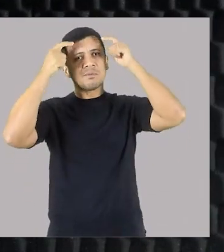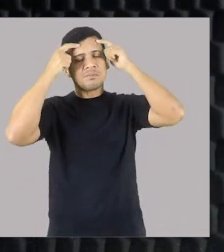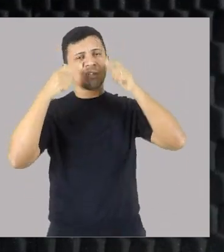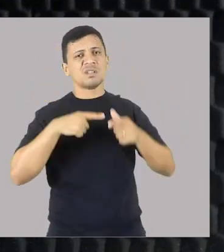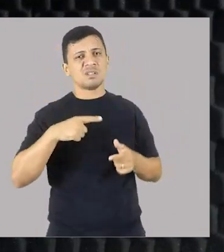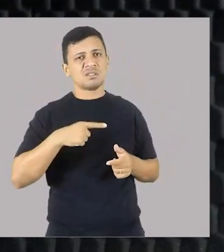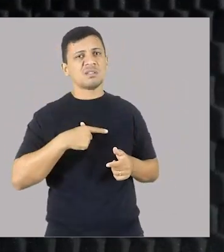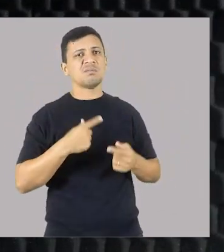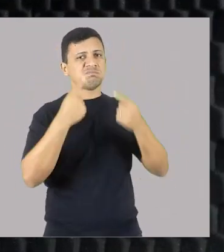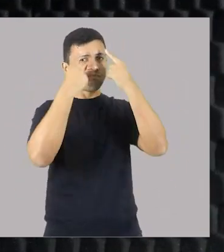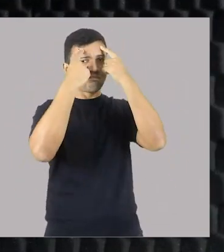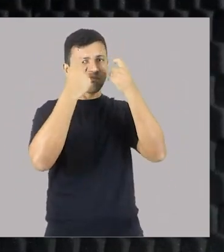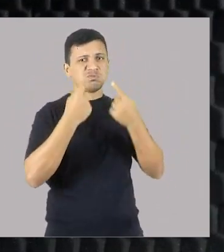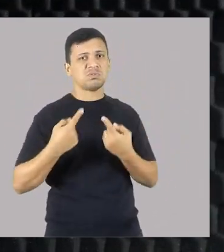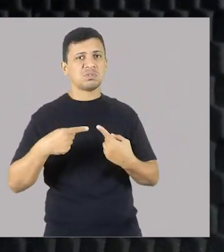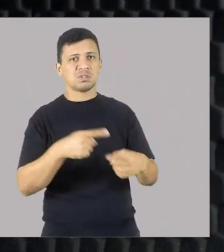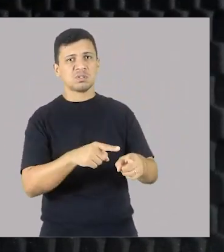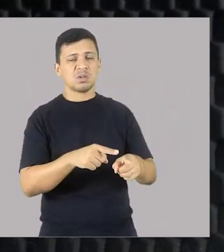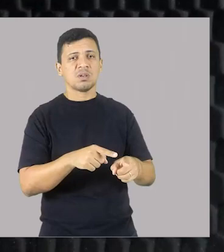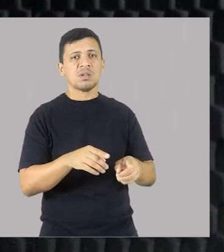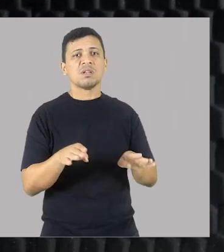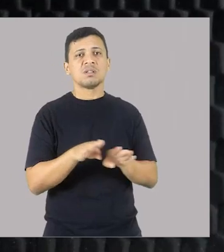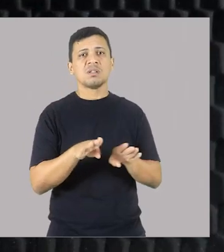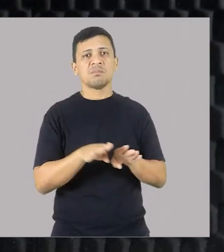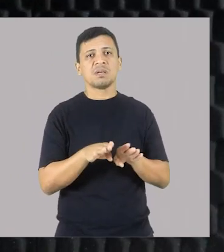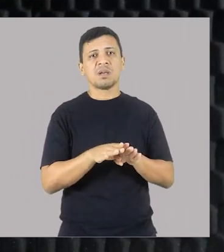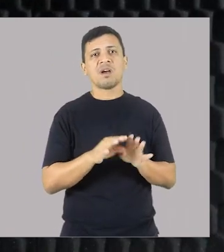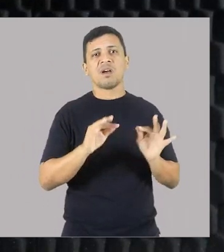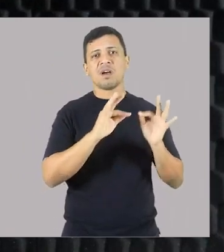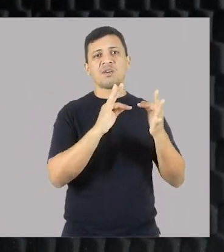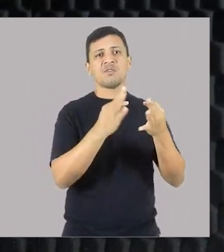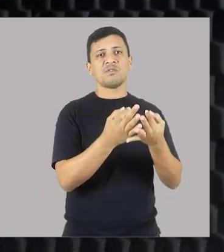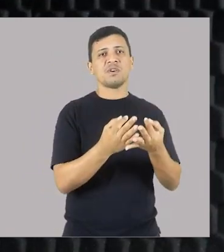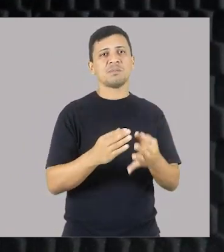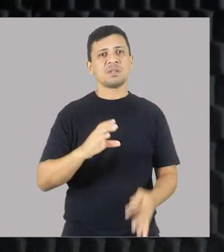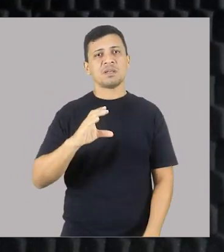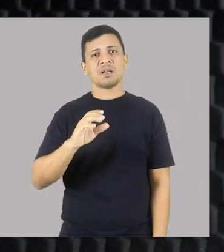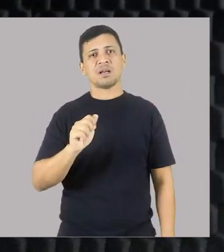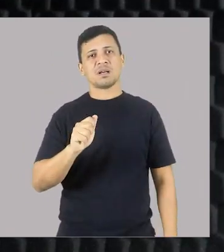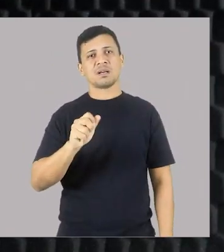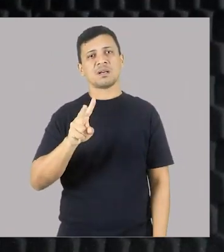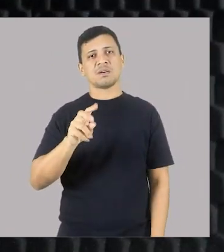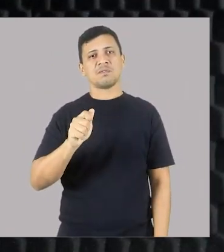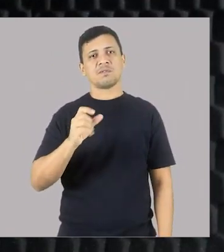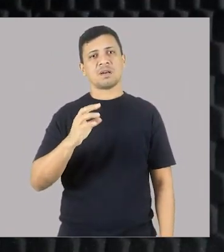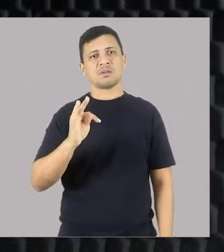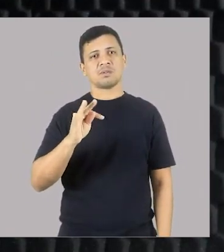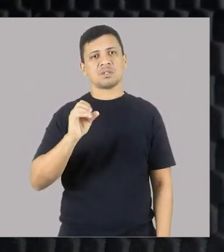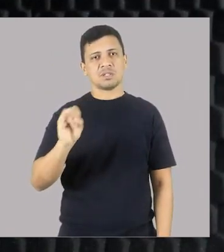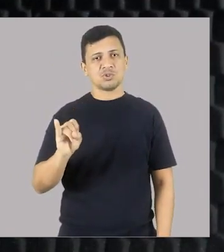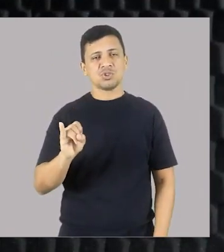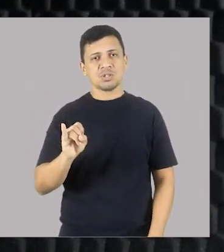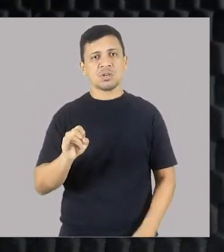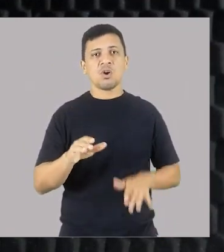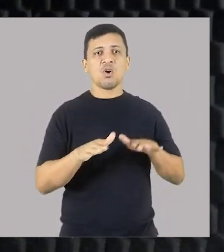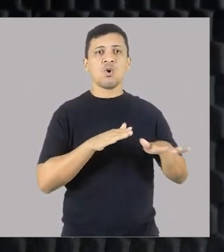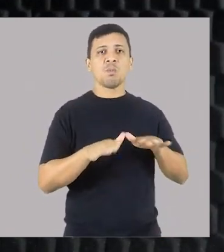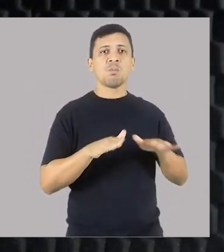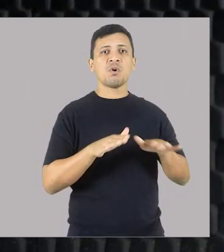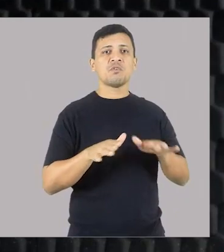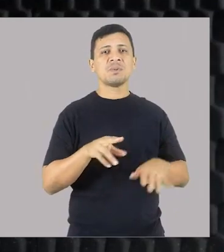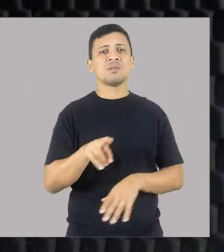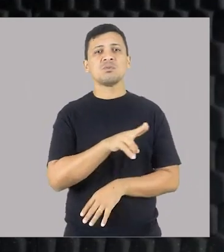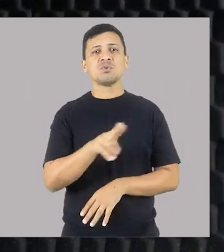principalmente contra o centralismo da família Cavalcante. Nós estamos falando da Praeira, que foi um movimento que se inspirou até no socialismo utópico,